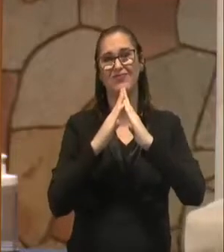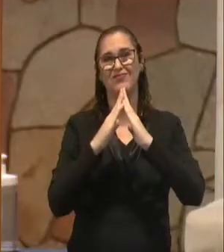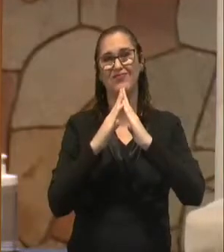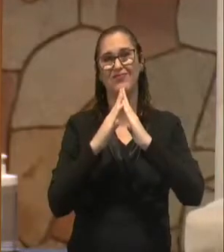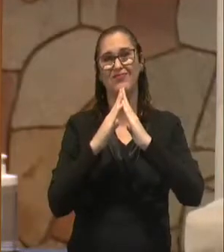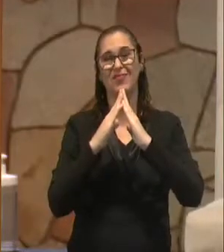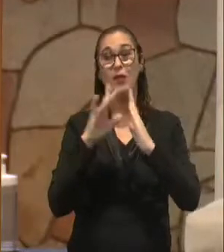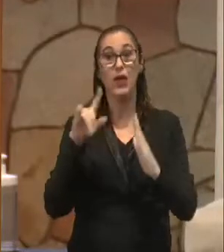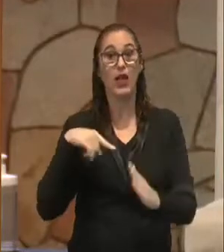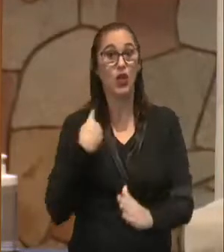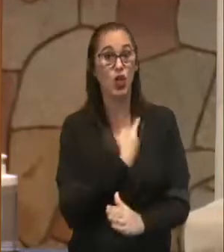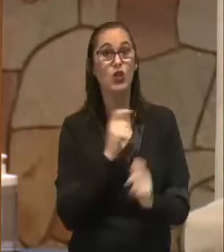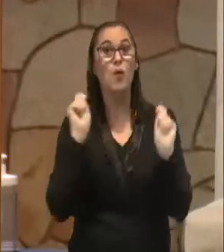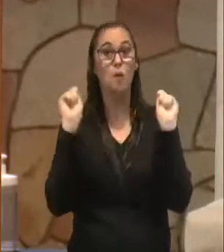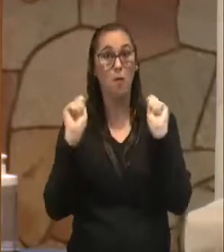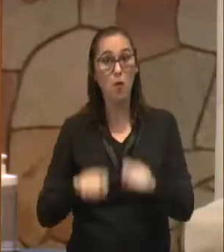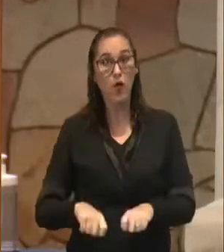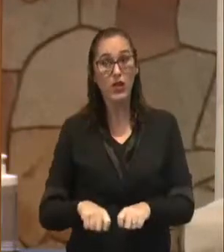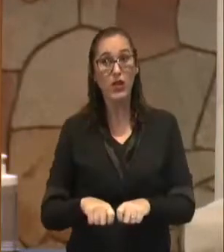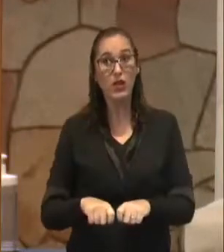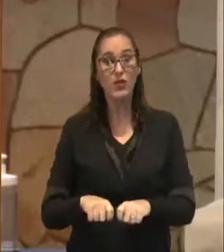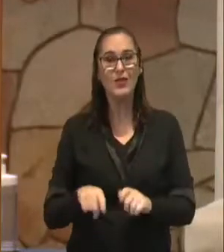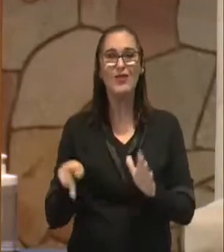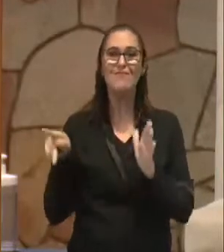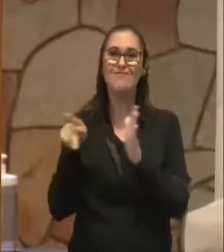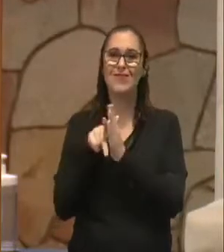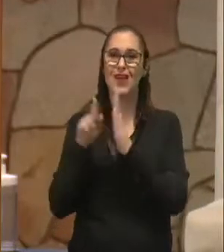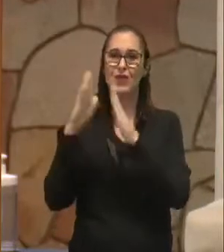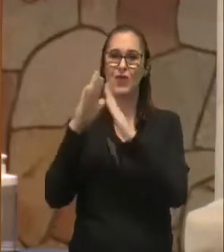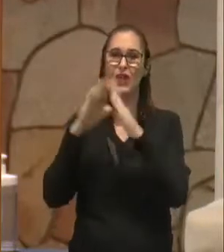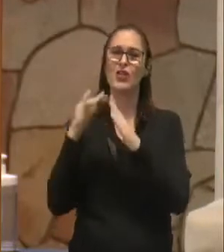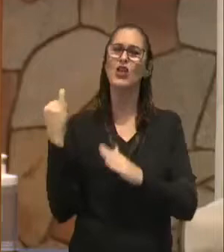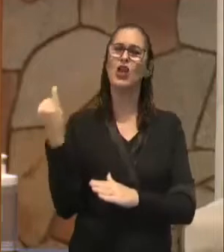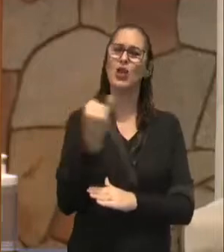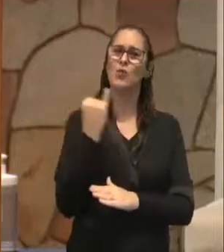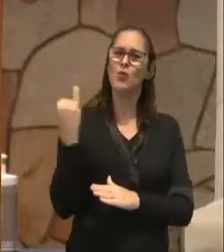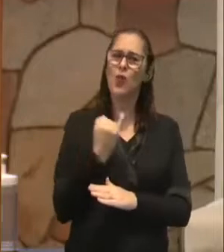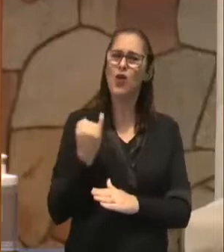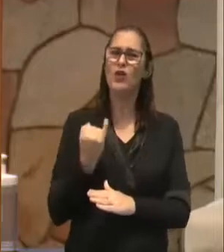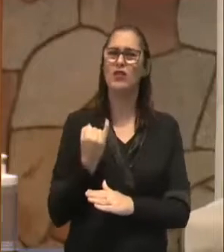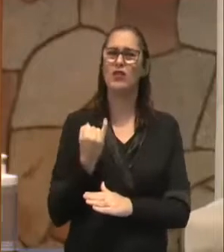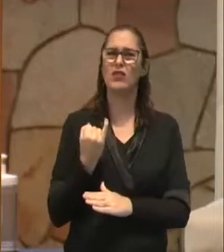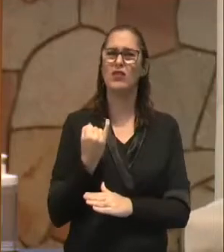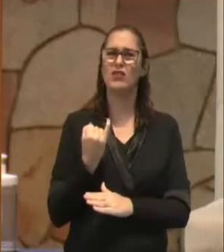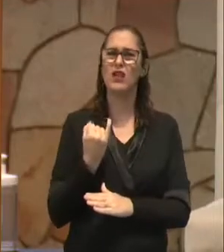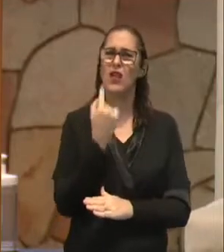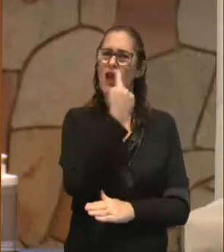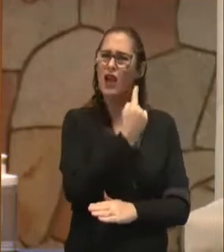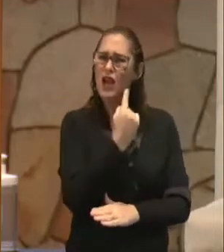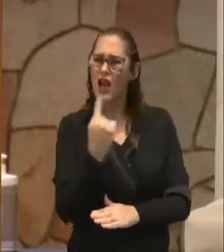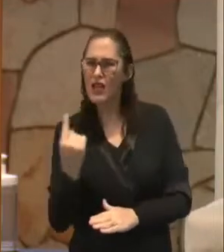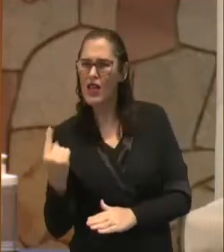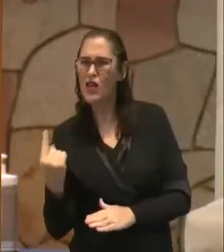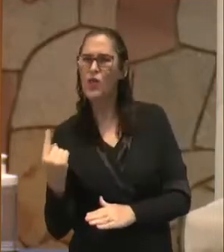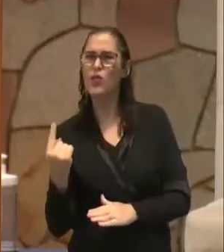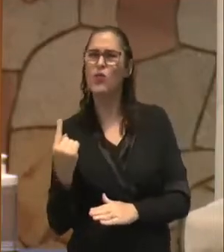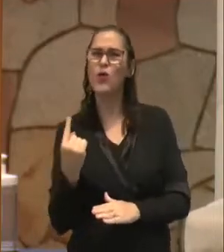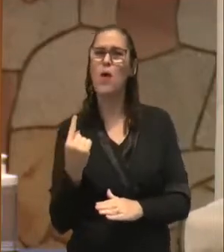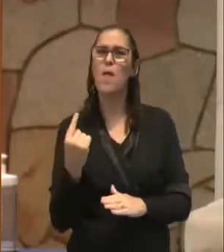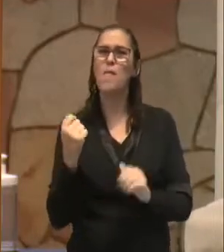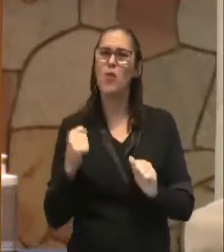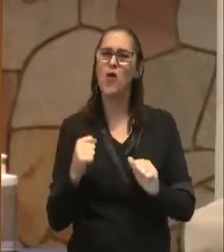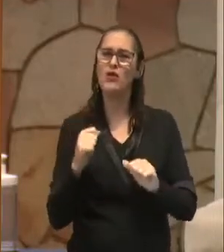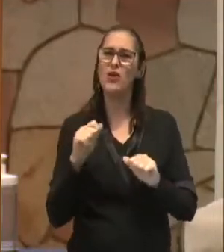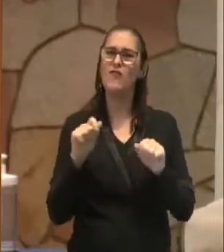para que nós pudéssemos ser a sua igreja relevante, para que por meio de cada um de nós, das nossas ações,